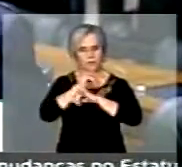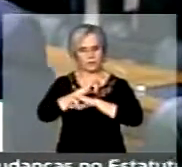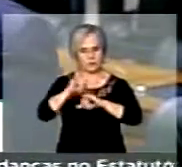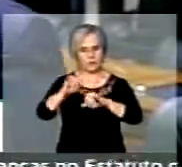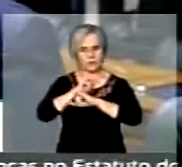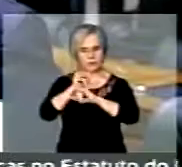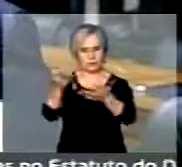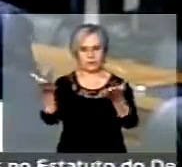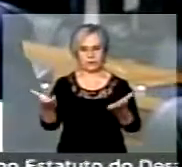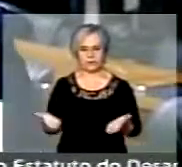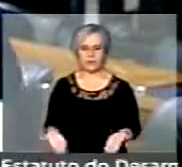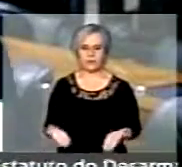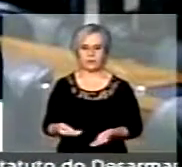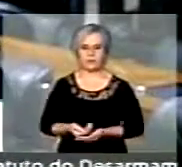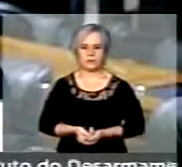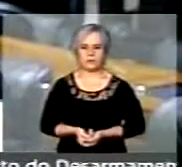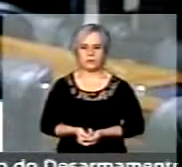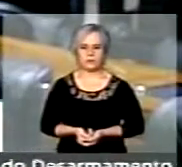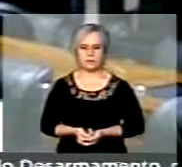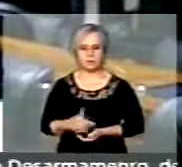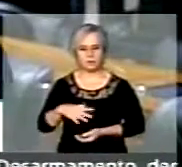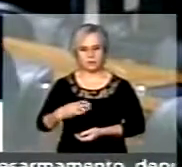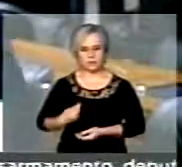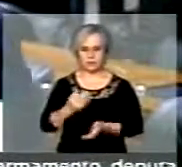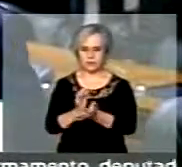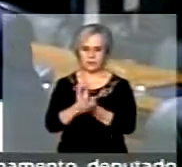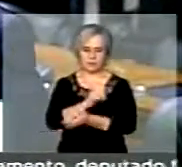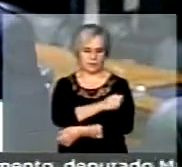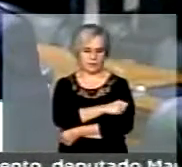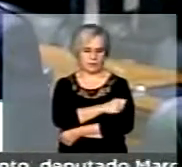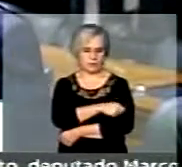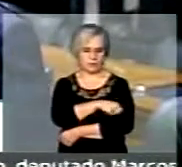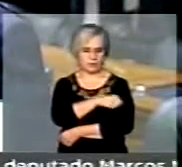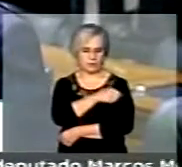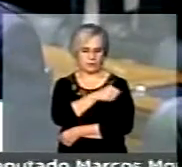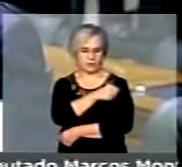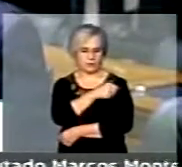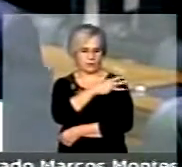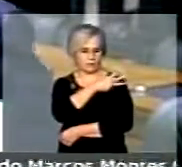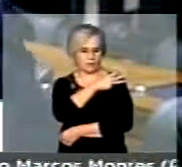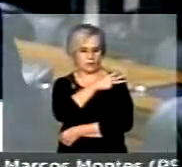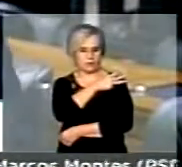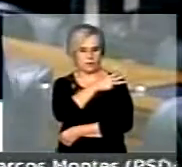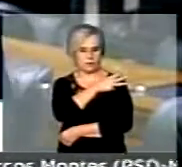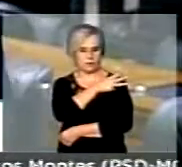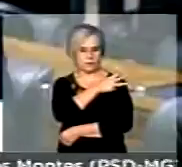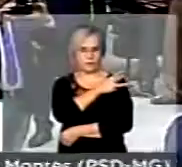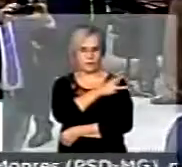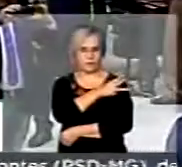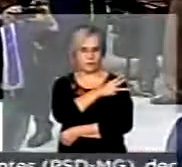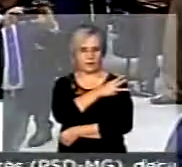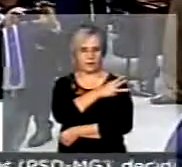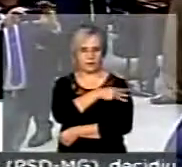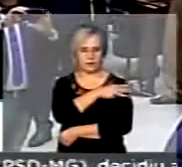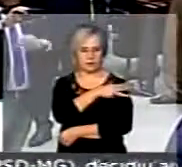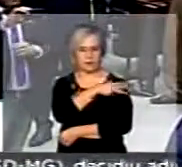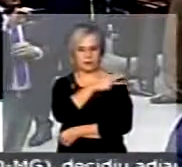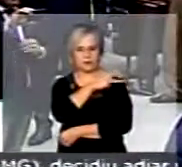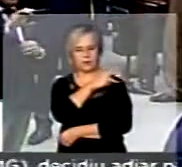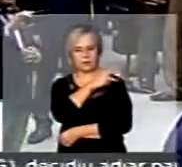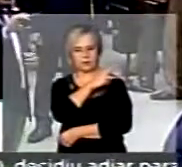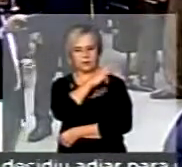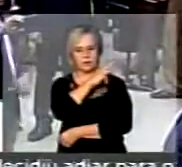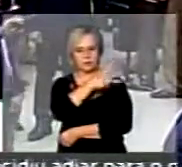presidente, deputado colega Exalci, a presença dos alunos do terceiro ano do Colégio Militar de Anápolis, do estado de Goiás, da minha